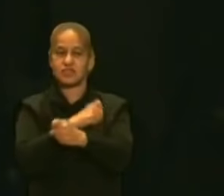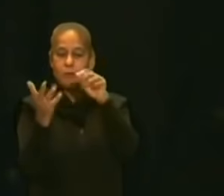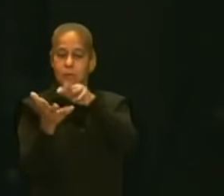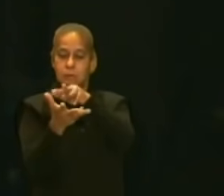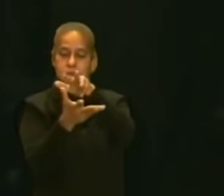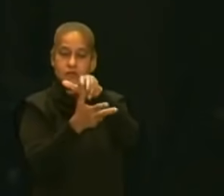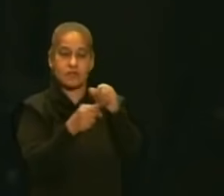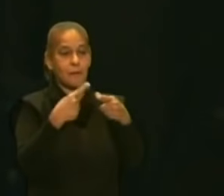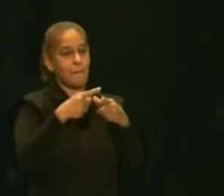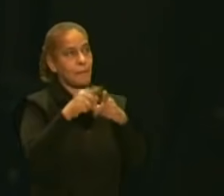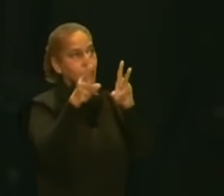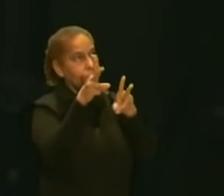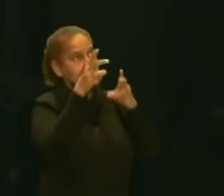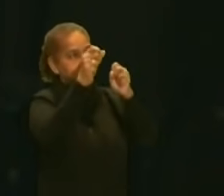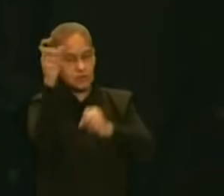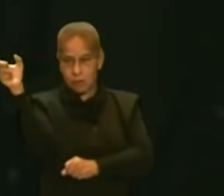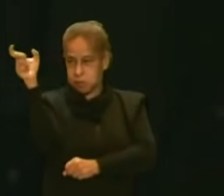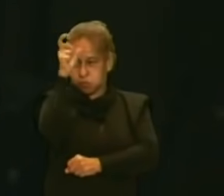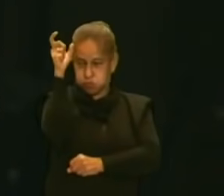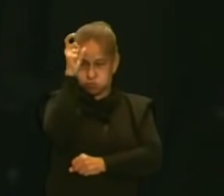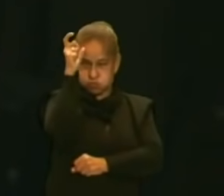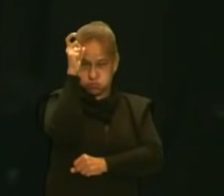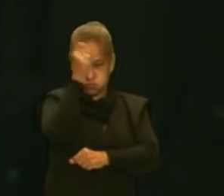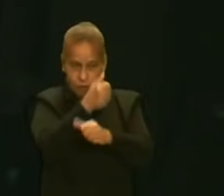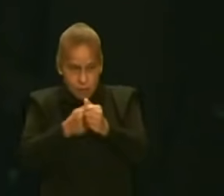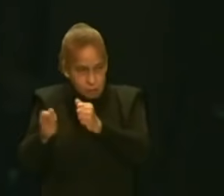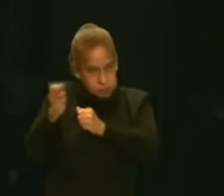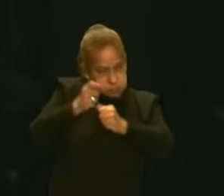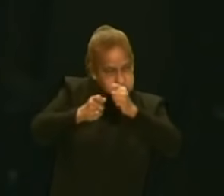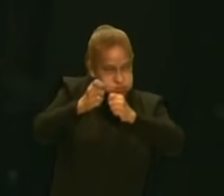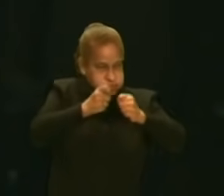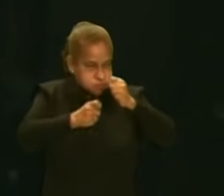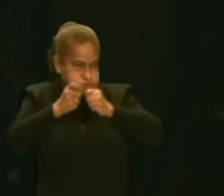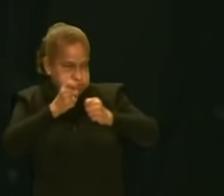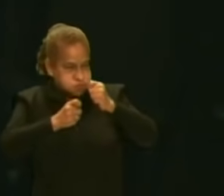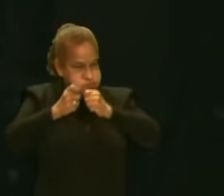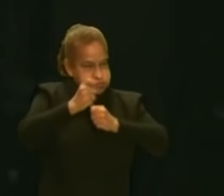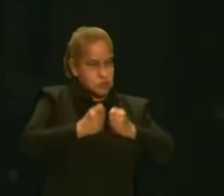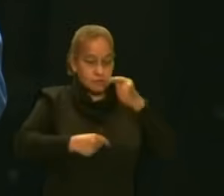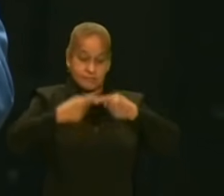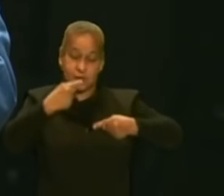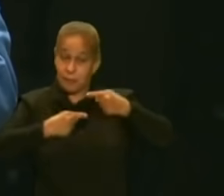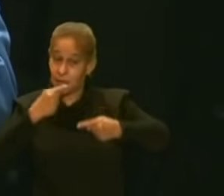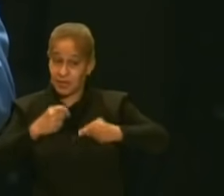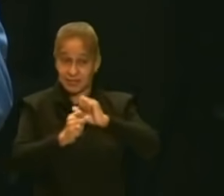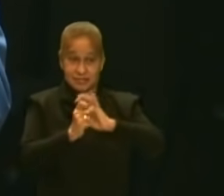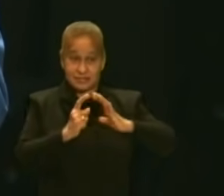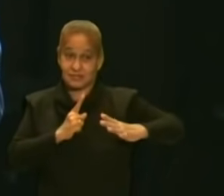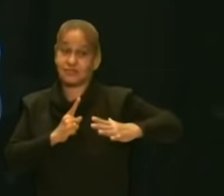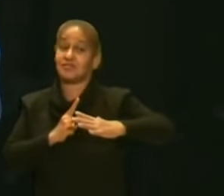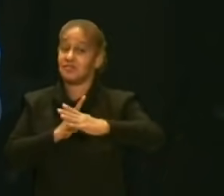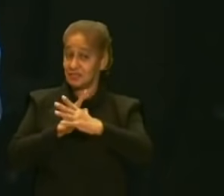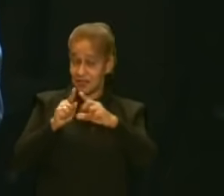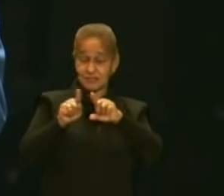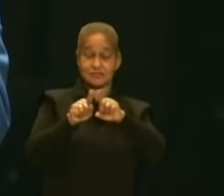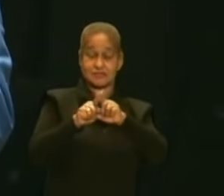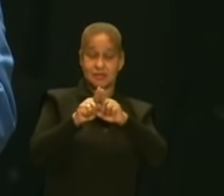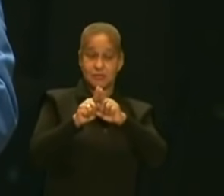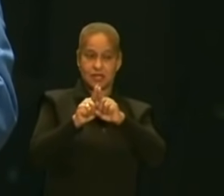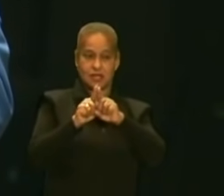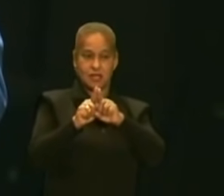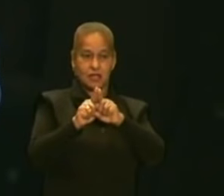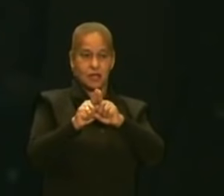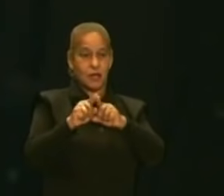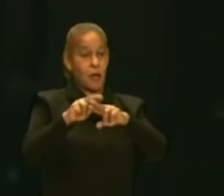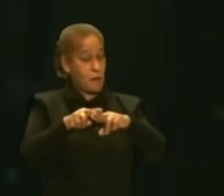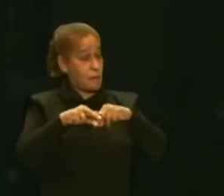Satanás vão assumir o controle da política. Então, a besta que